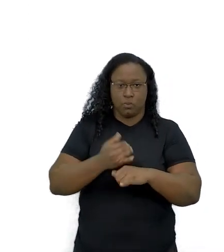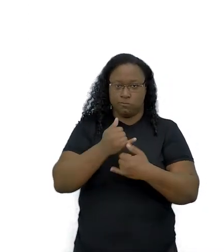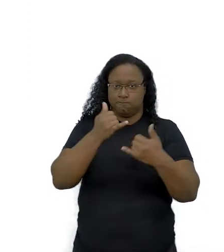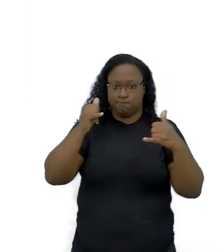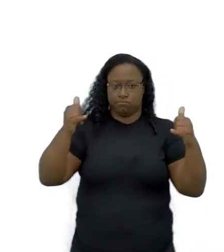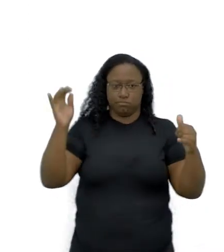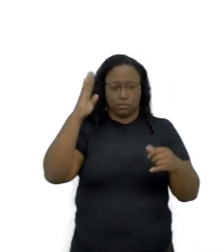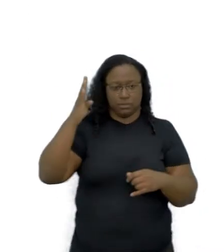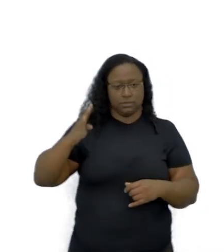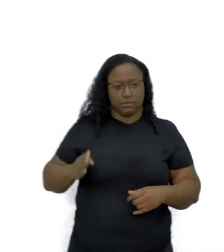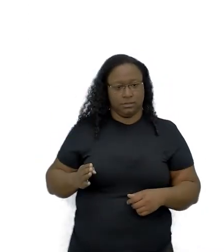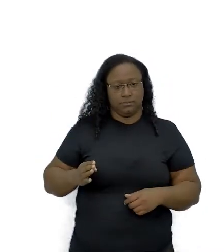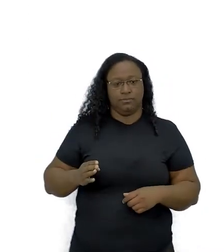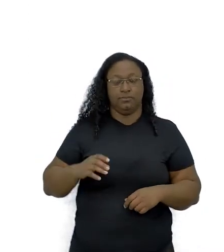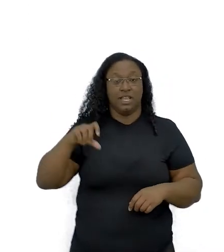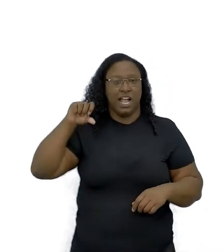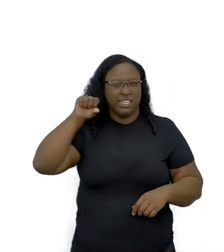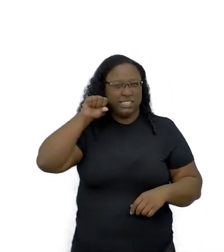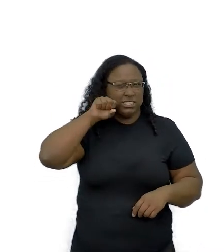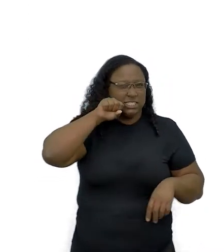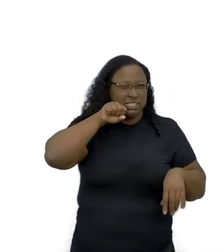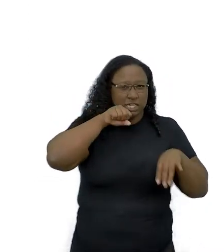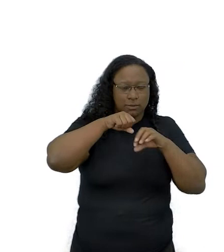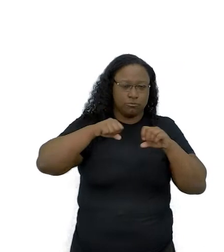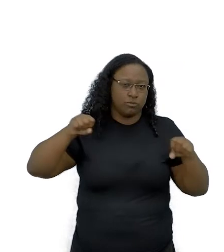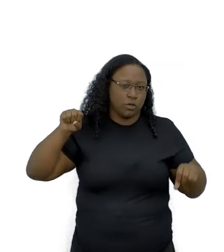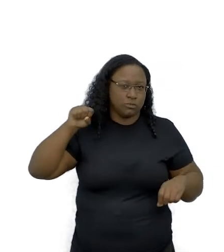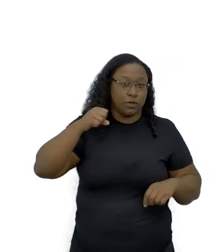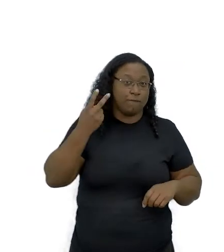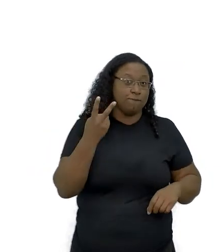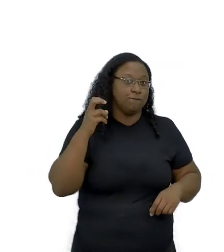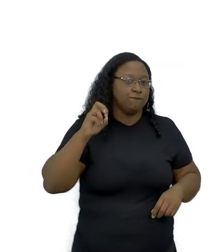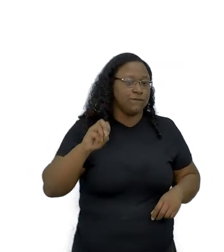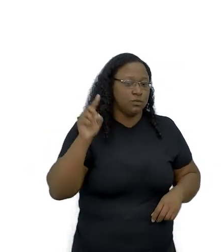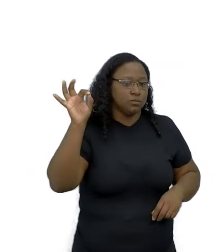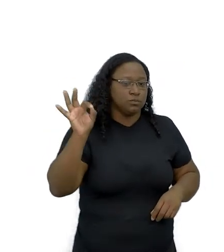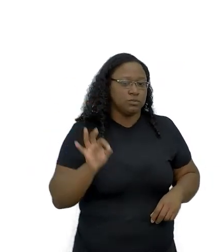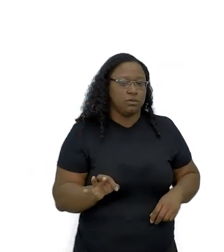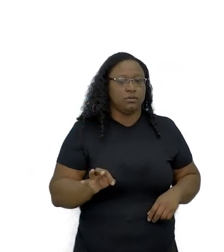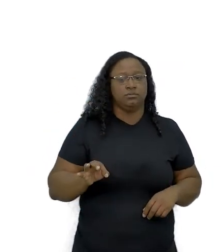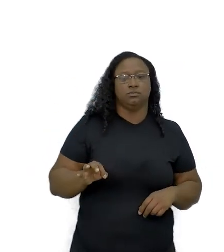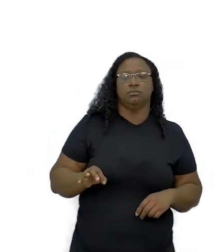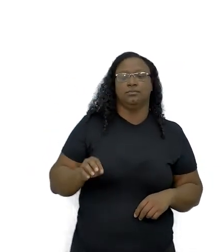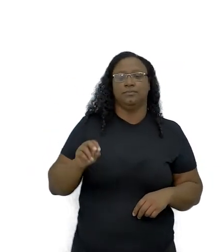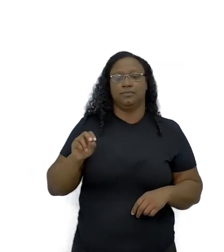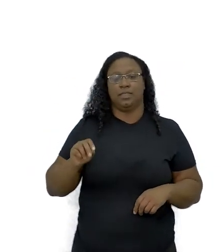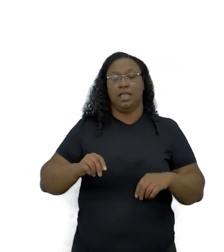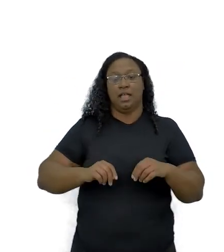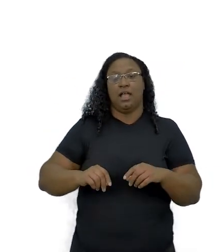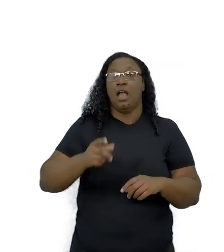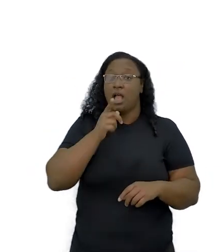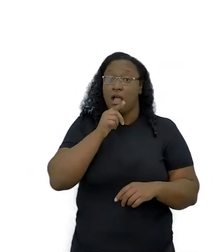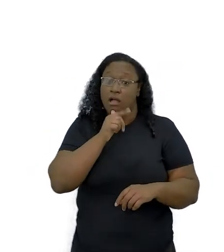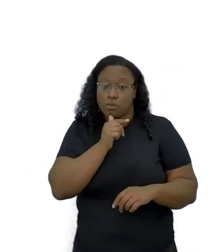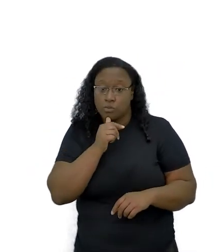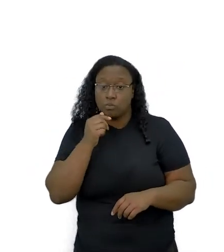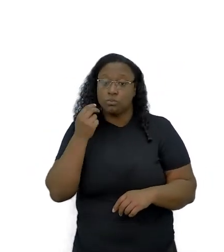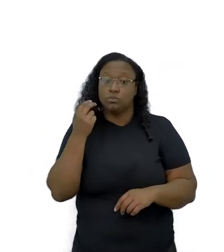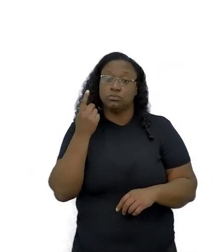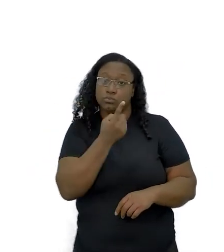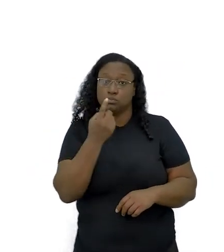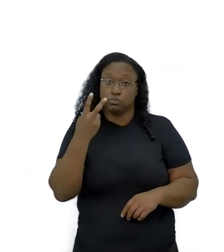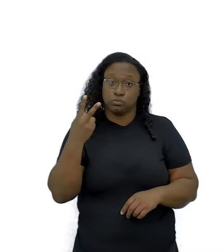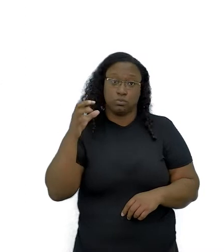brasileira, ó. Derivadas de cana-de-açúcar, 20%, hidráulica, 12,6%, lenha e